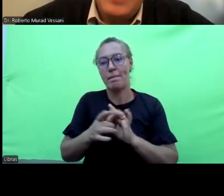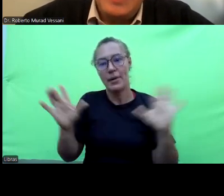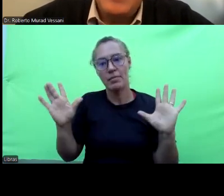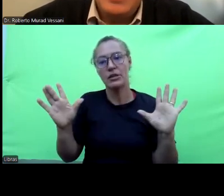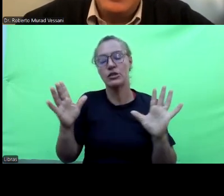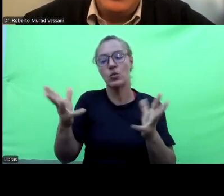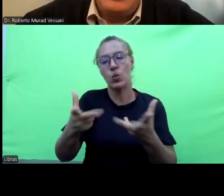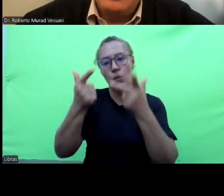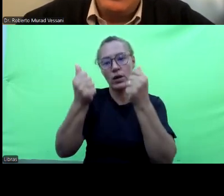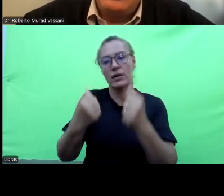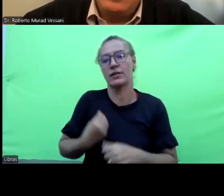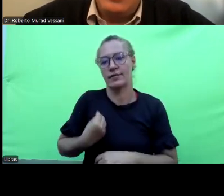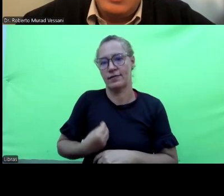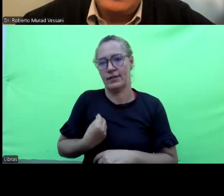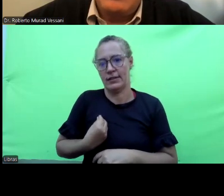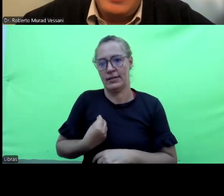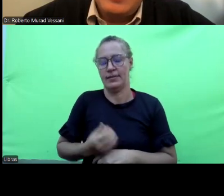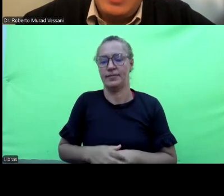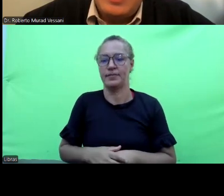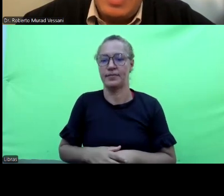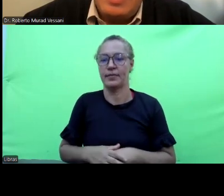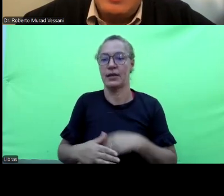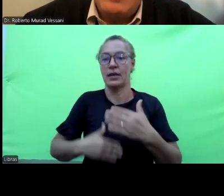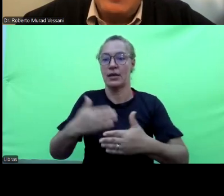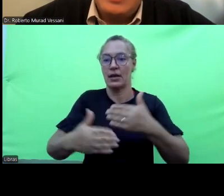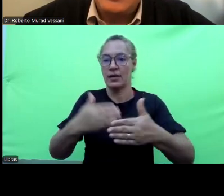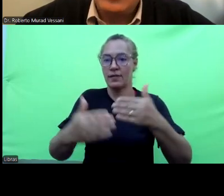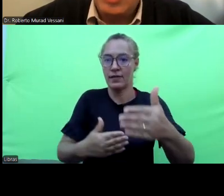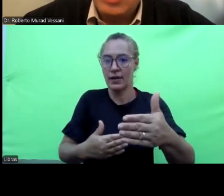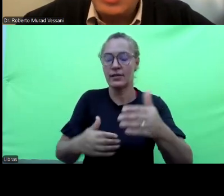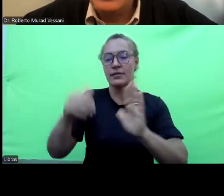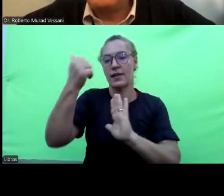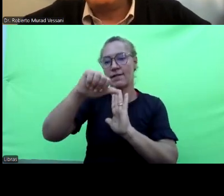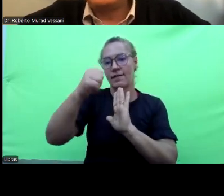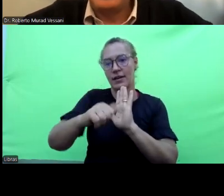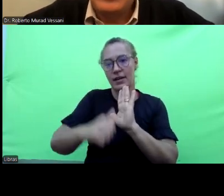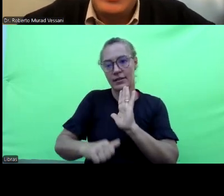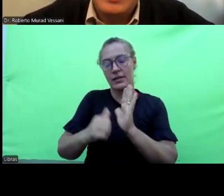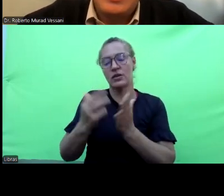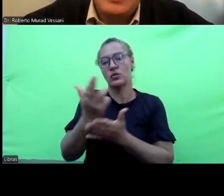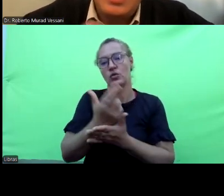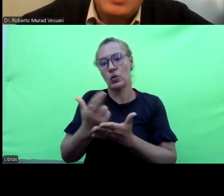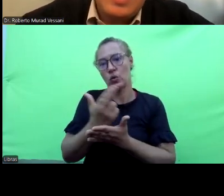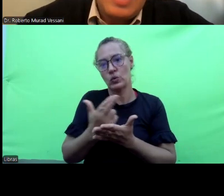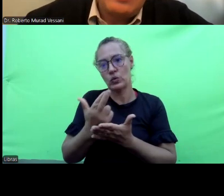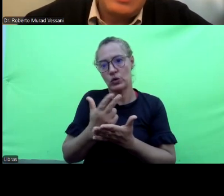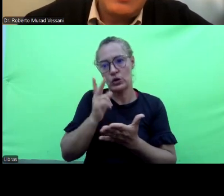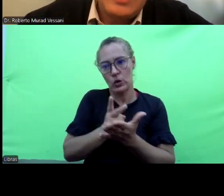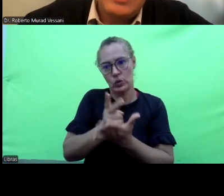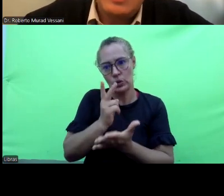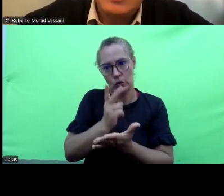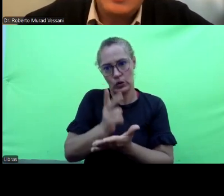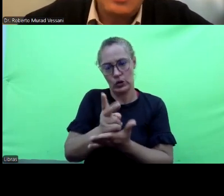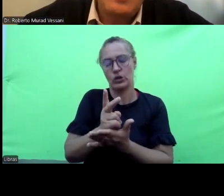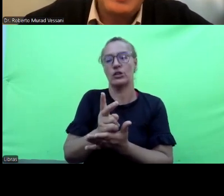vida, né? E, através dessa avaliação de rotina com o oftalmologista e, se necessário,